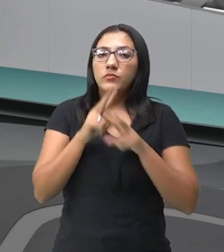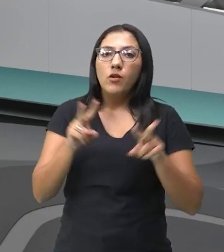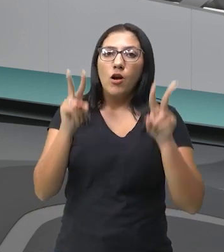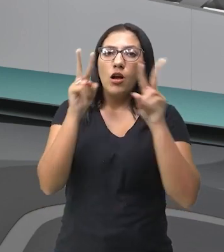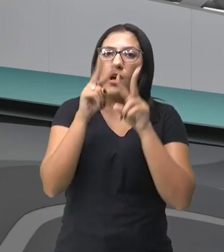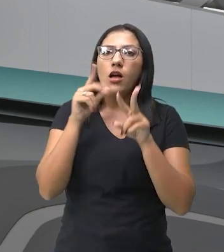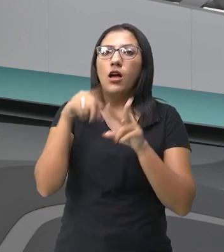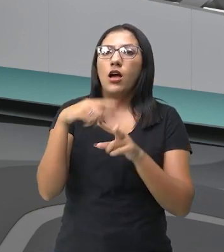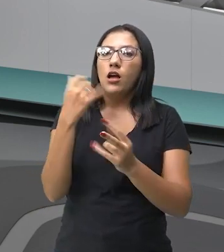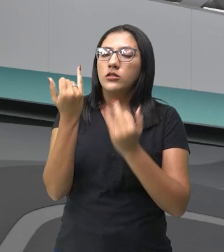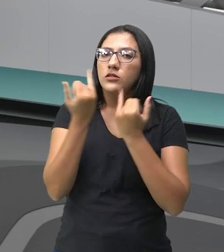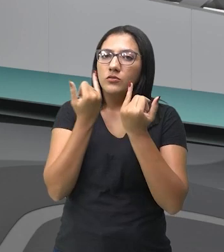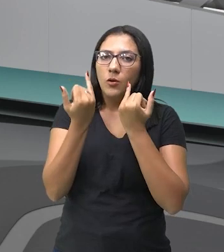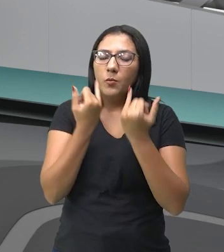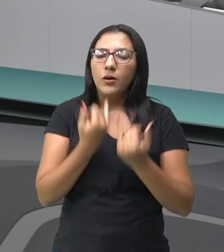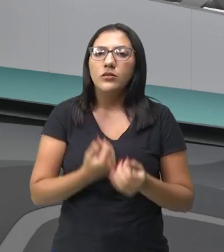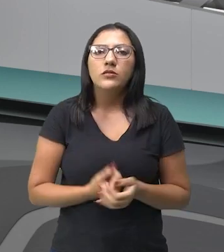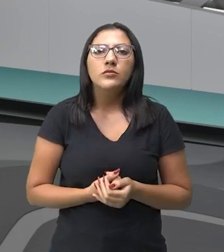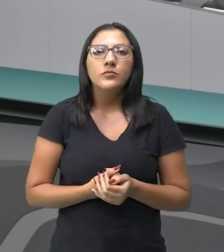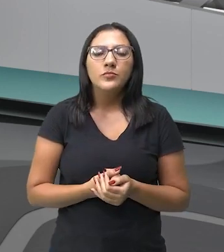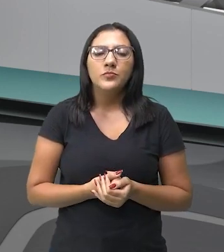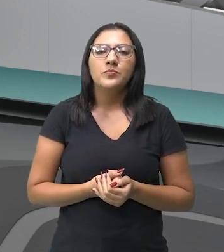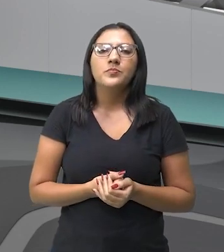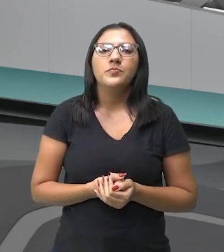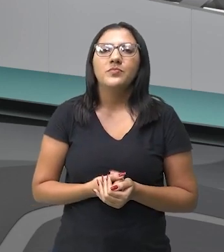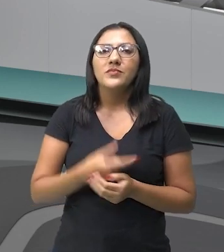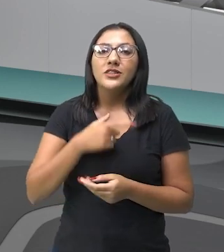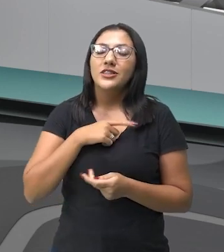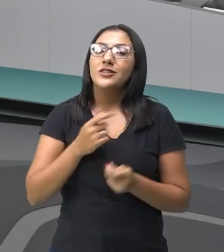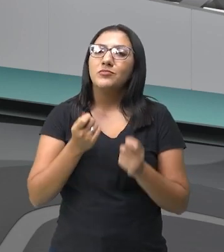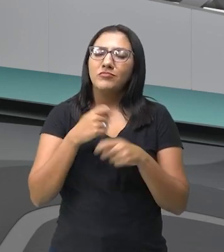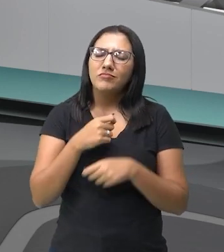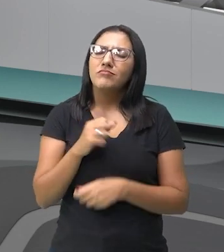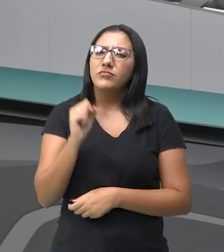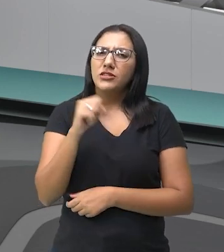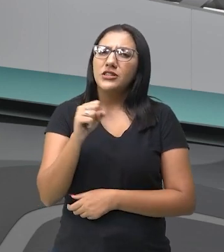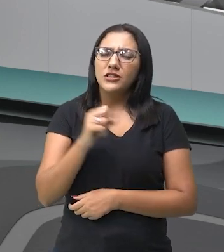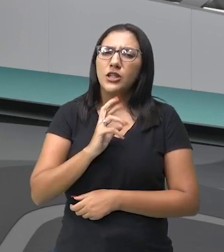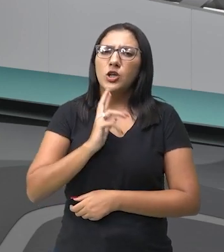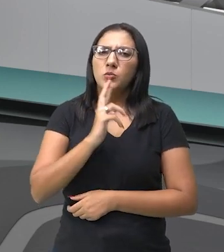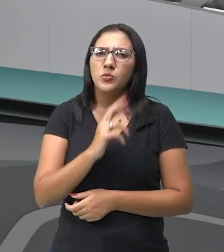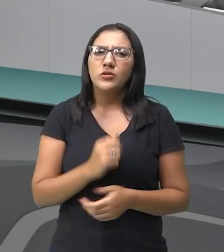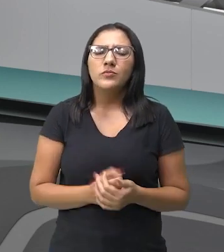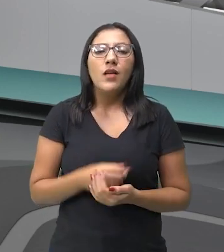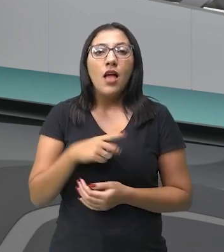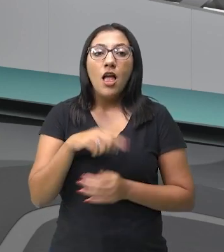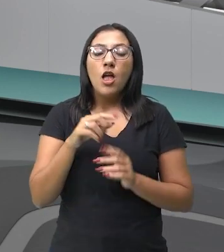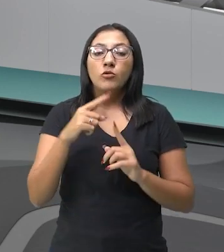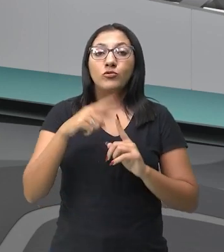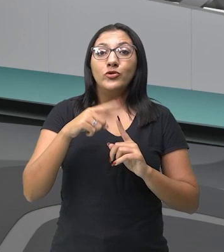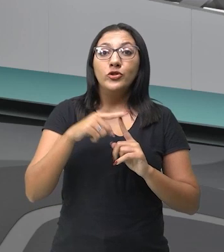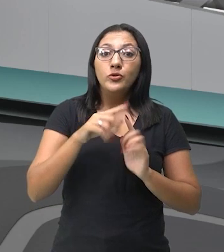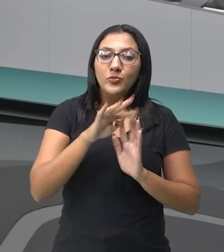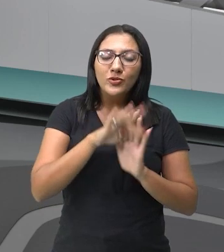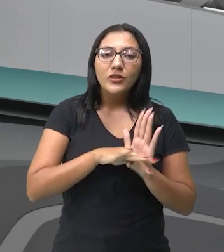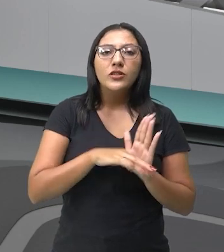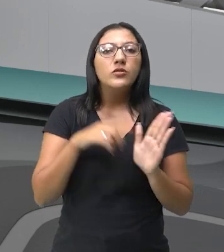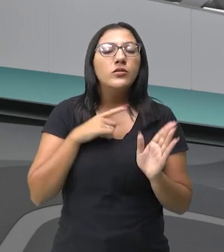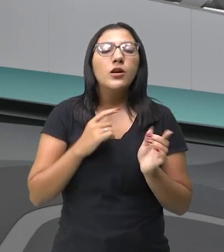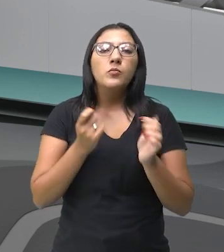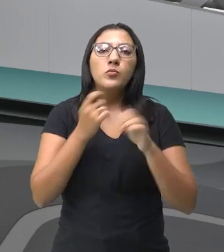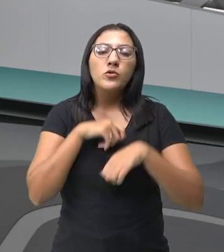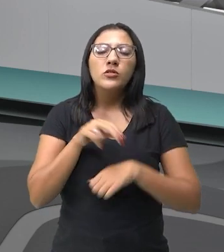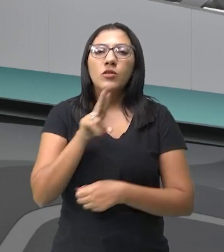visualizar essas informações. Então, a gente pode dizer que sim, esse é um tipo de texto que trabalha